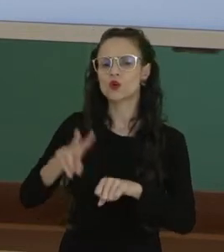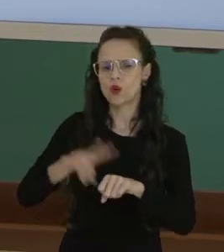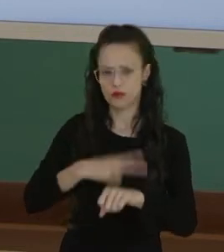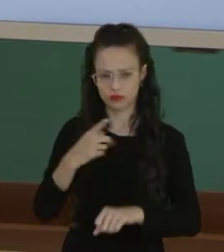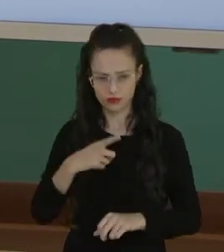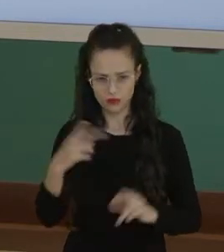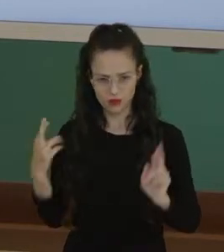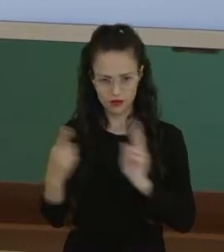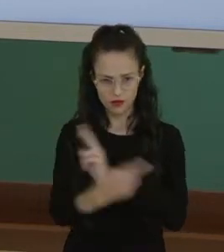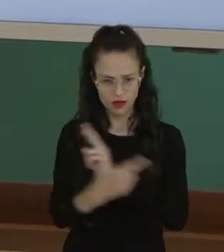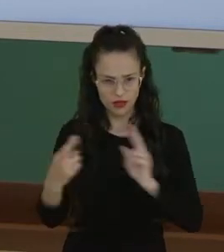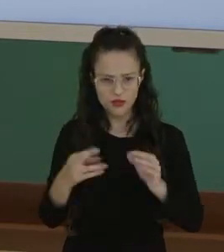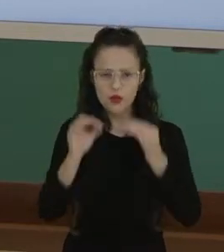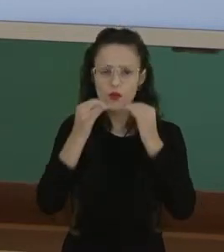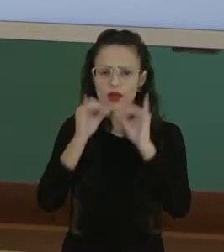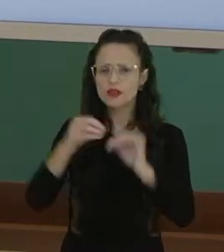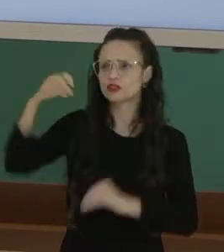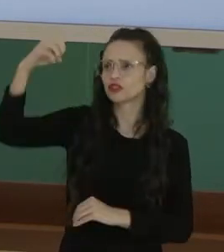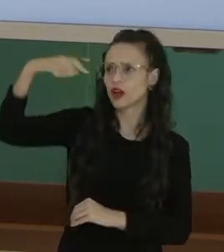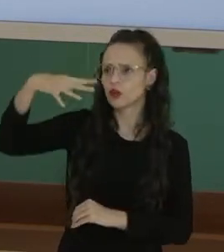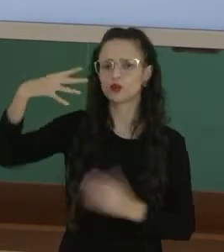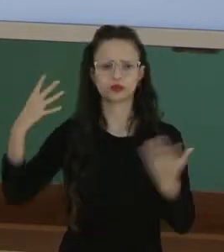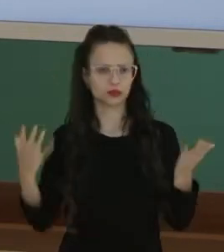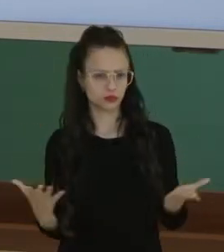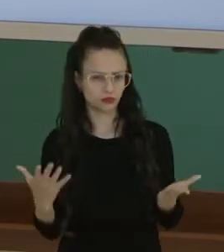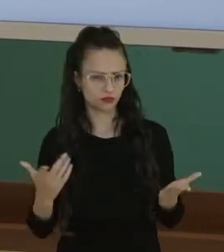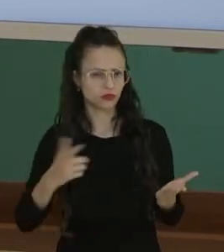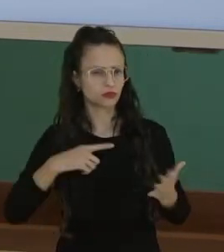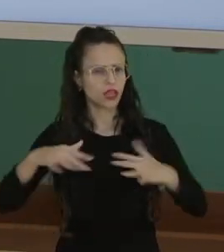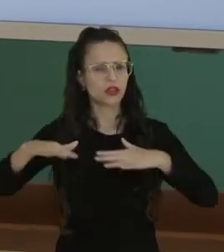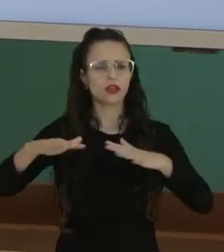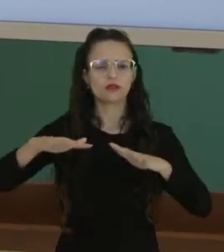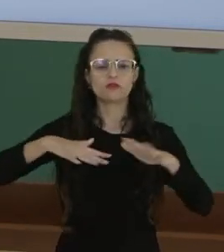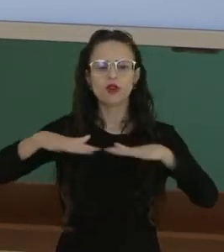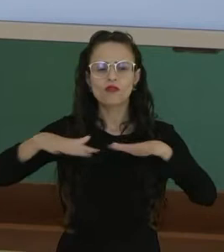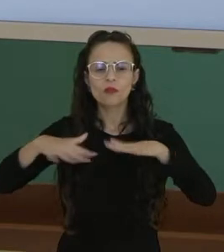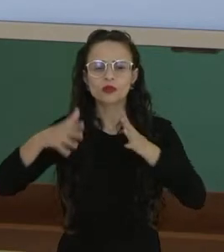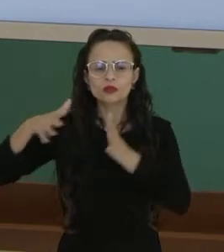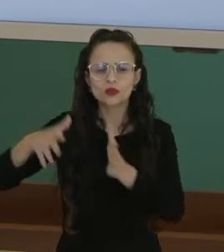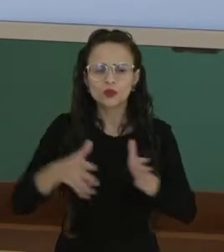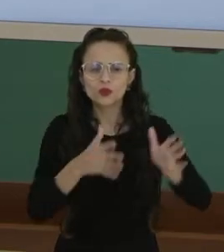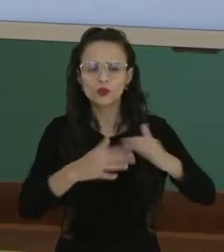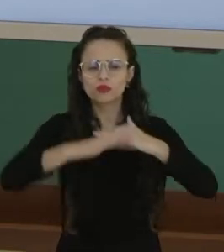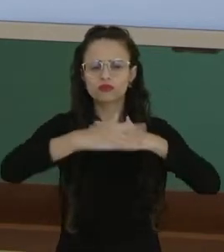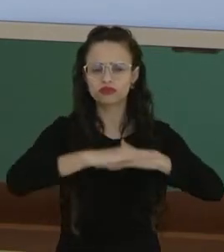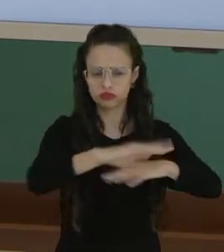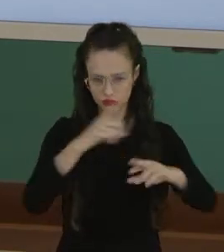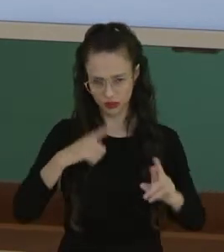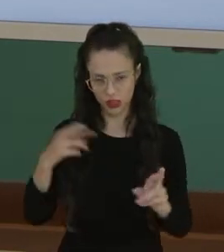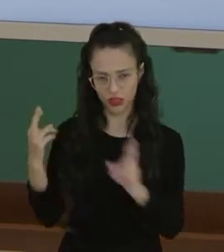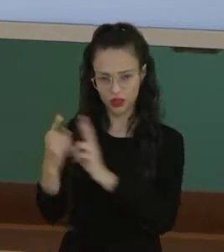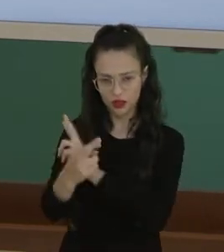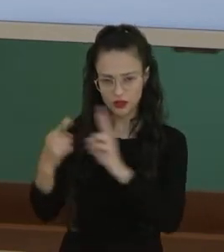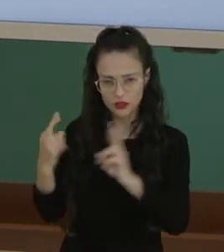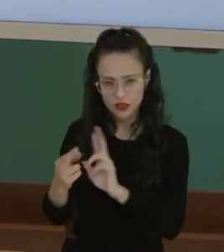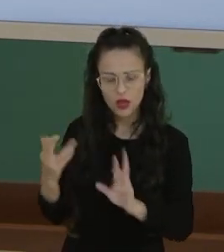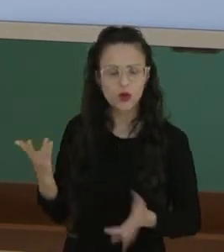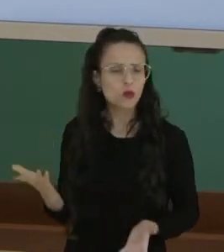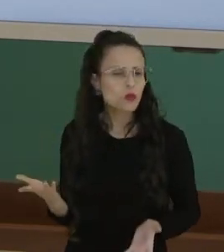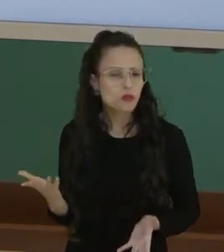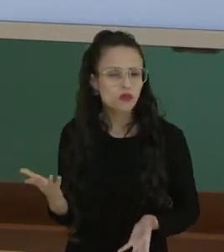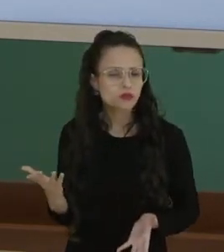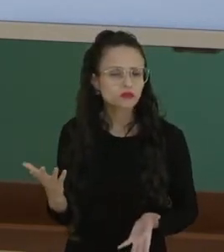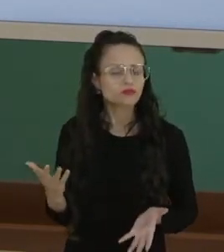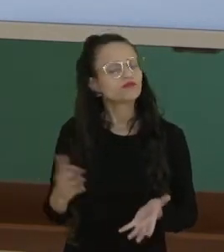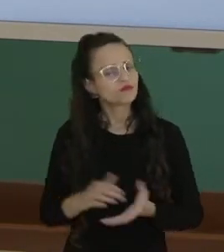relação com a energia elétrica? Será que o movimento do rio tem alguma coisa relacionada com energia? Nesse caso, também a luz emitida por uma